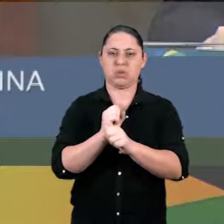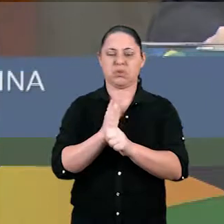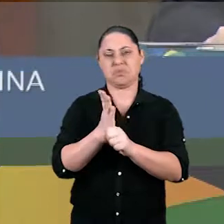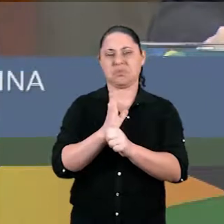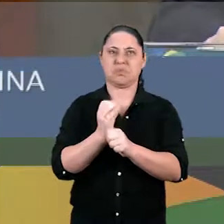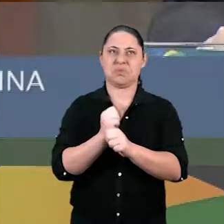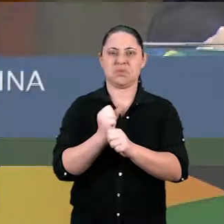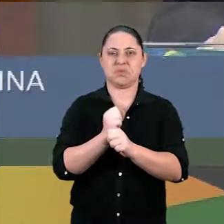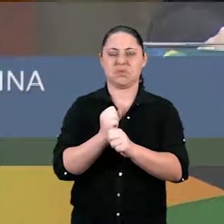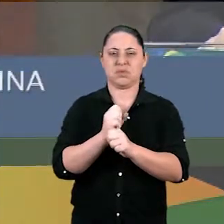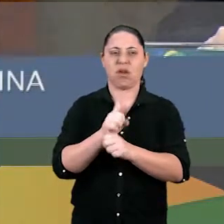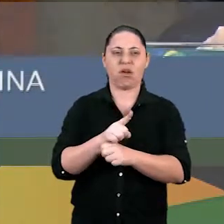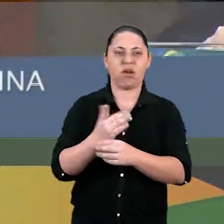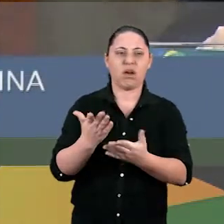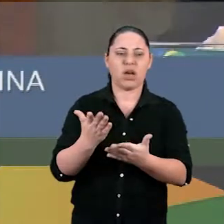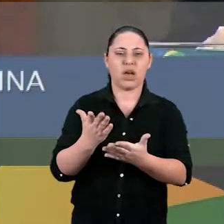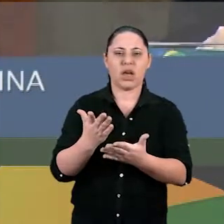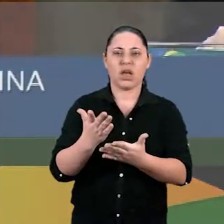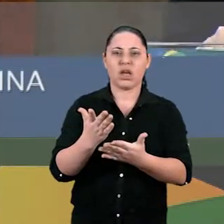anos,